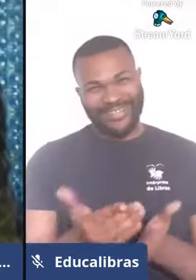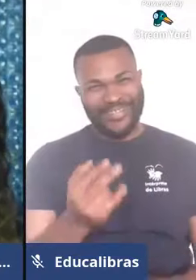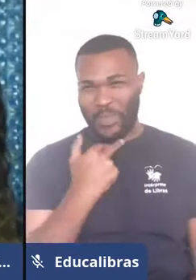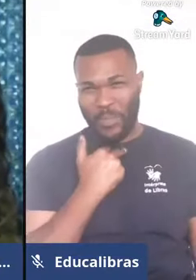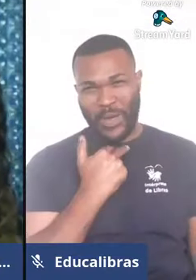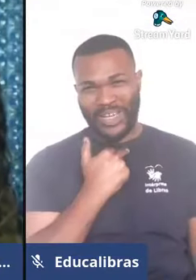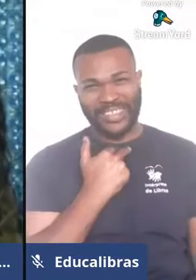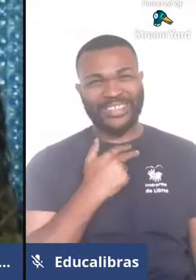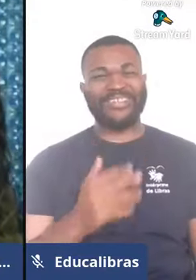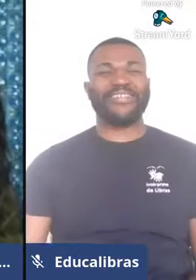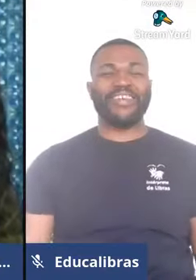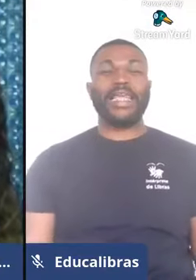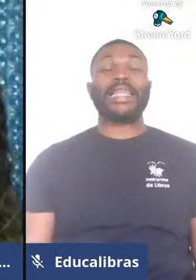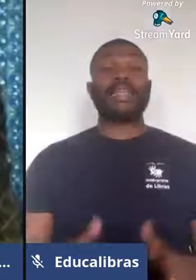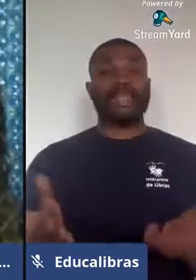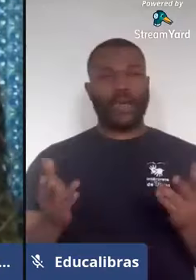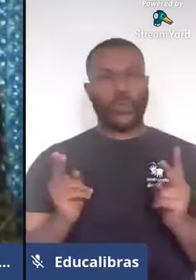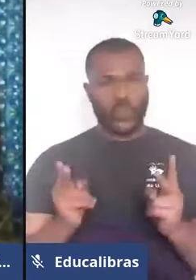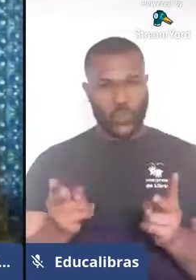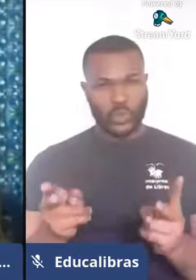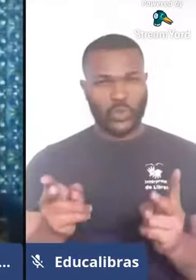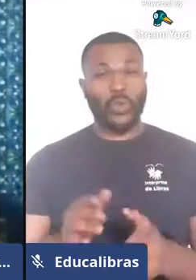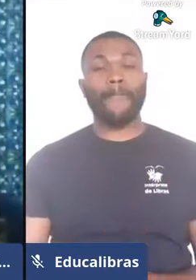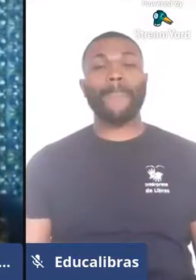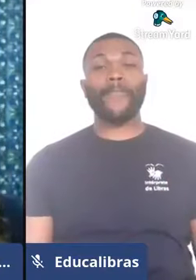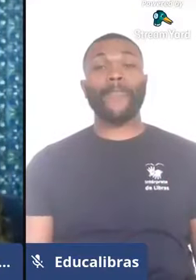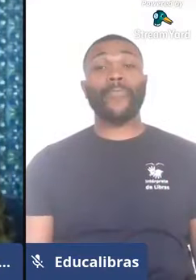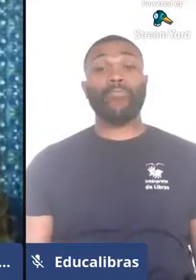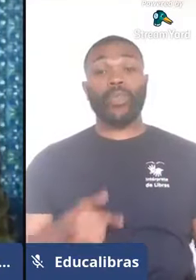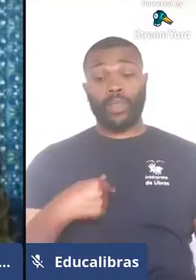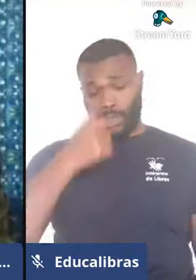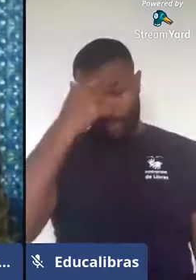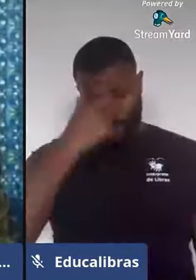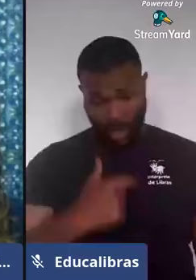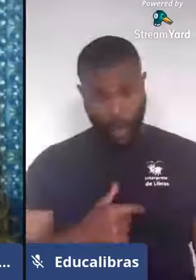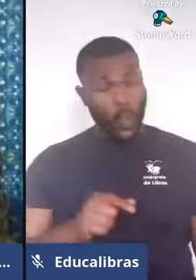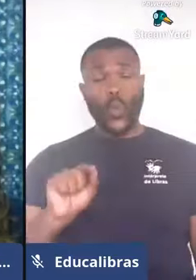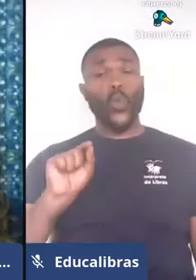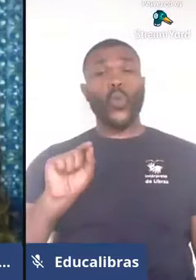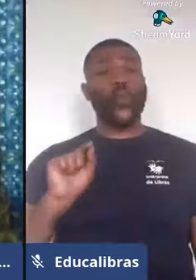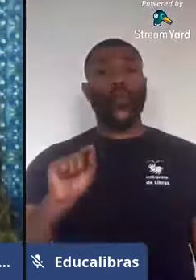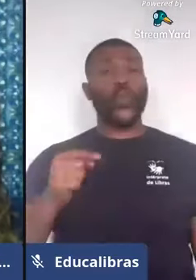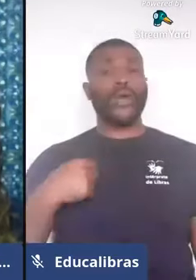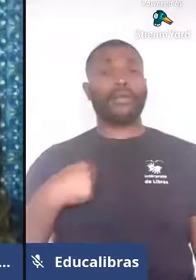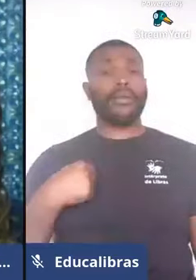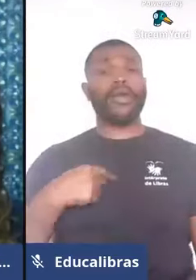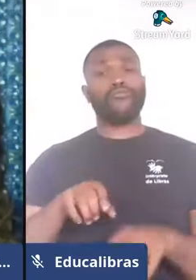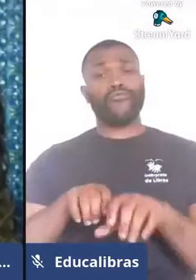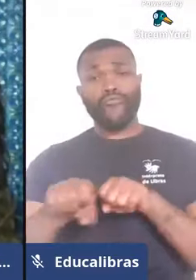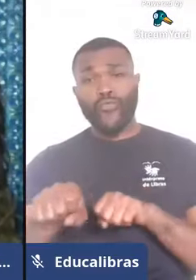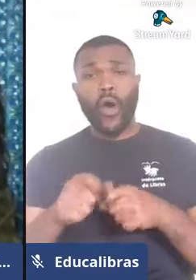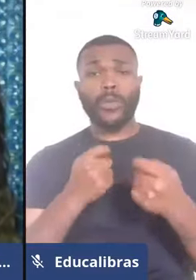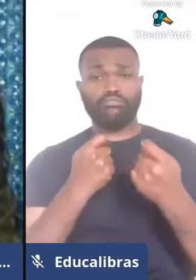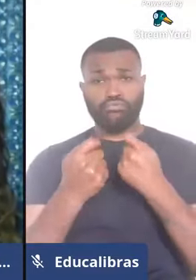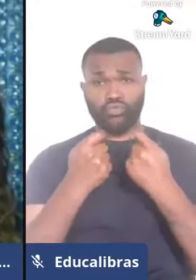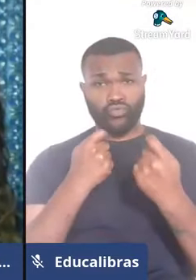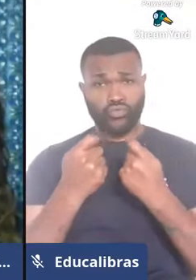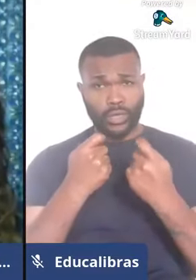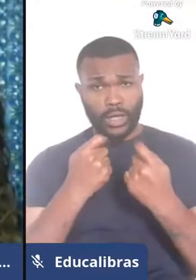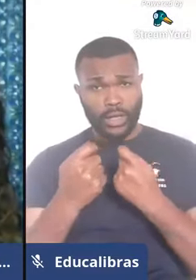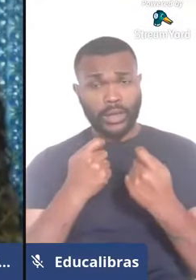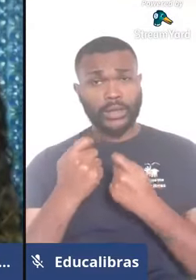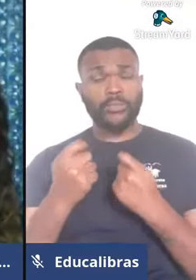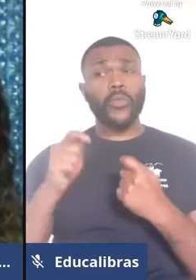Bom, vamos lá. Então, contando um pouquinho quem sou eu sou formada em jornalismo, né? E foi lá que